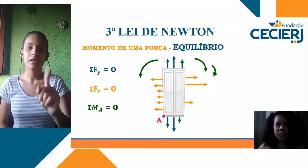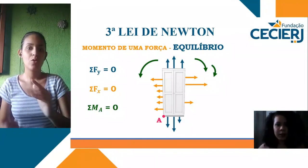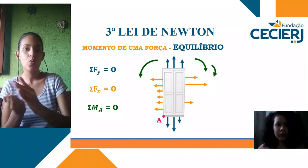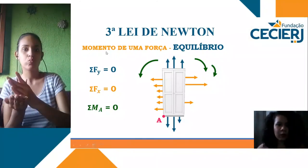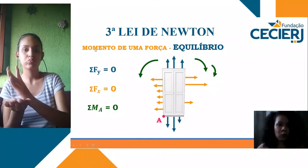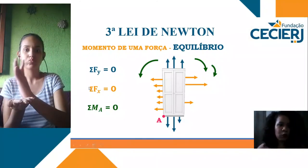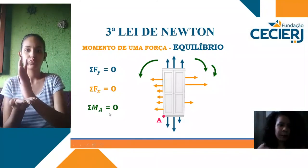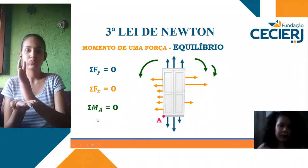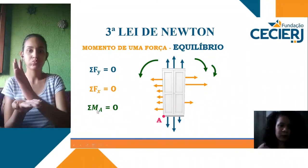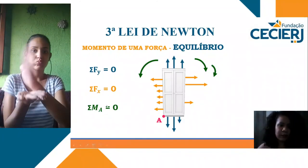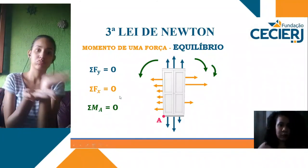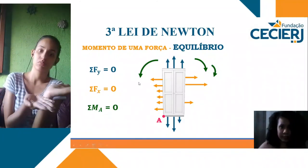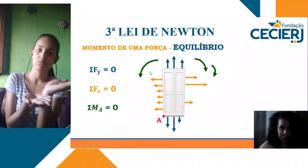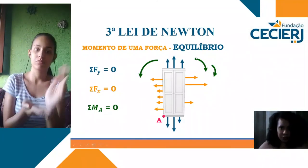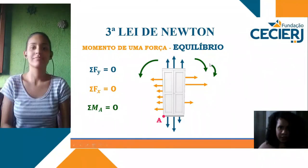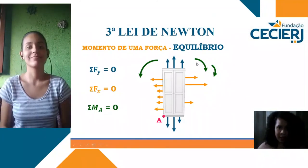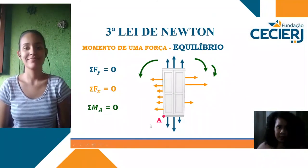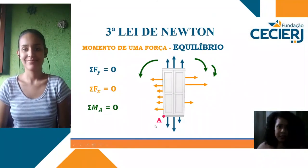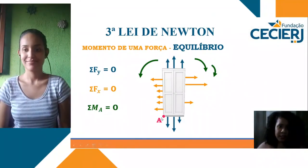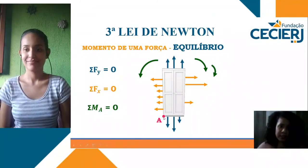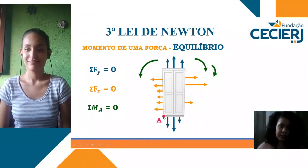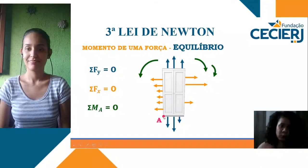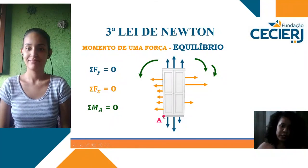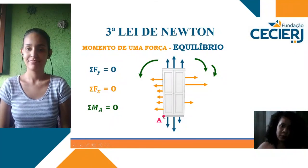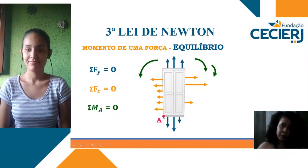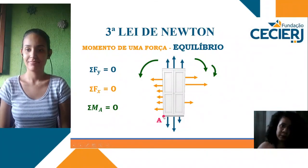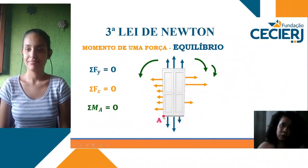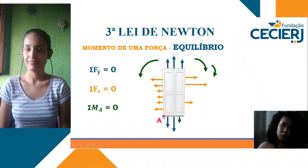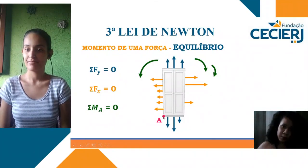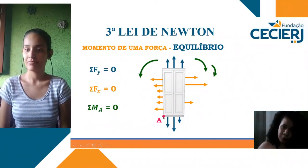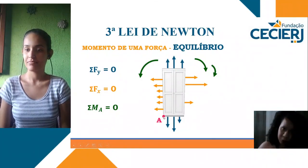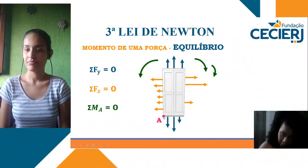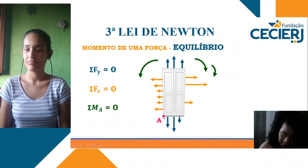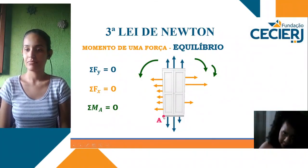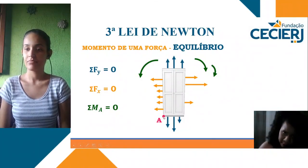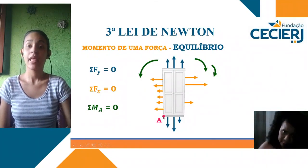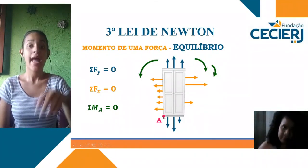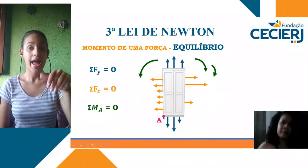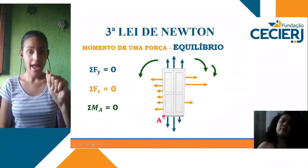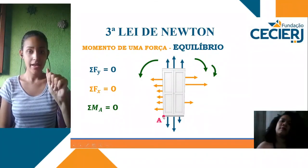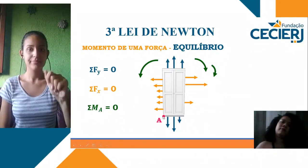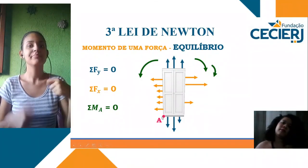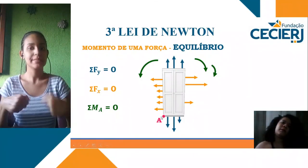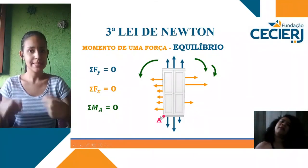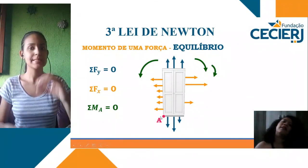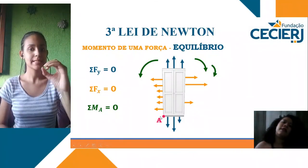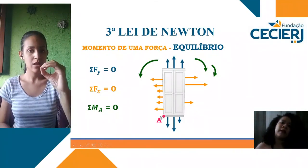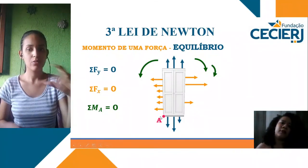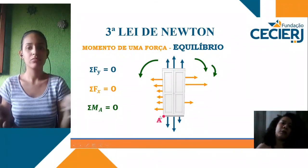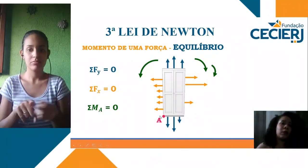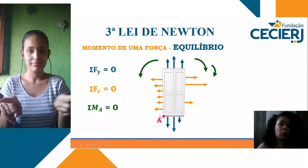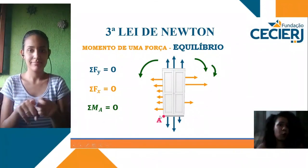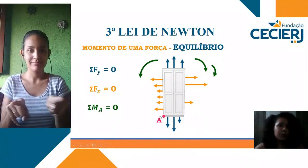essa dinâmica. Então, o momento, a vontade de girar em relação, por exemplo, a esse ponto de apoio A, também tem que